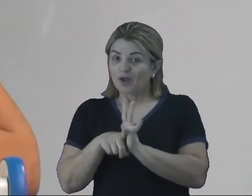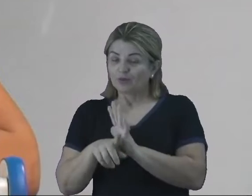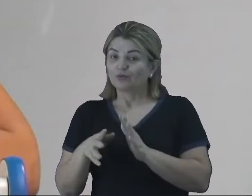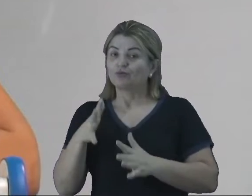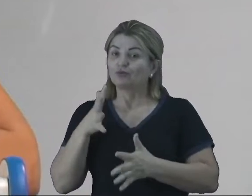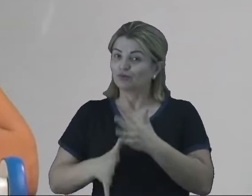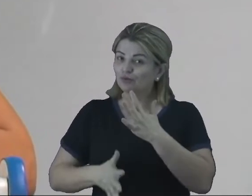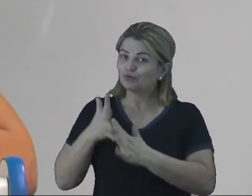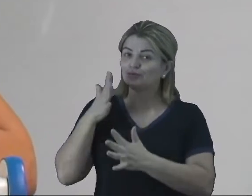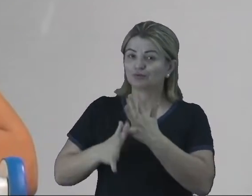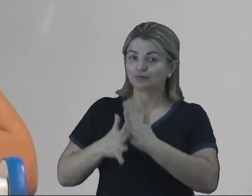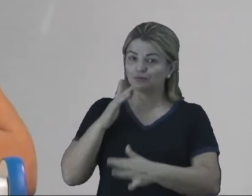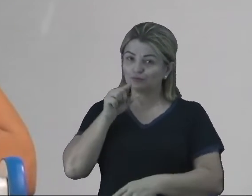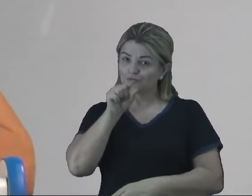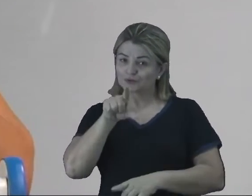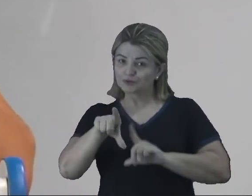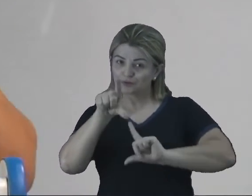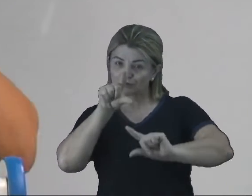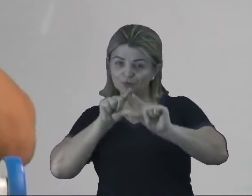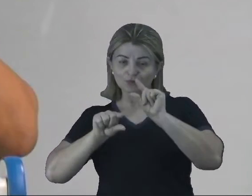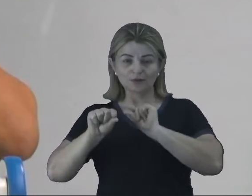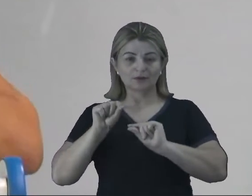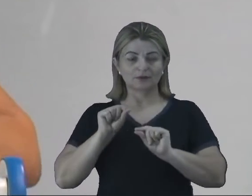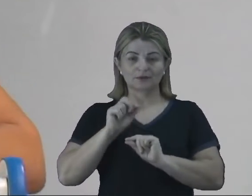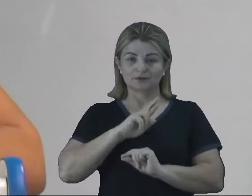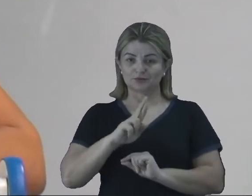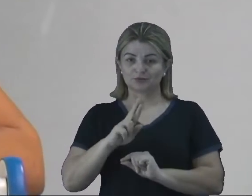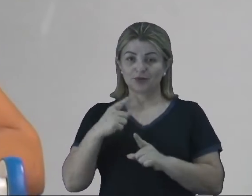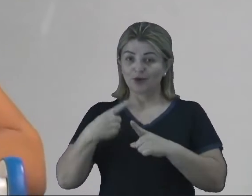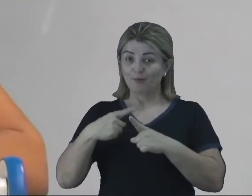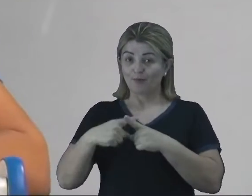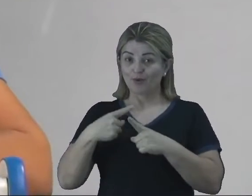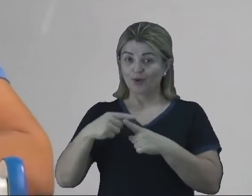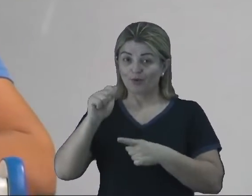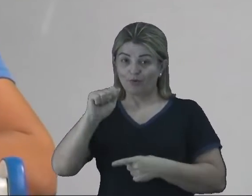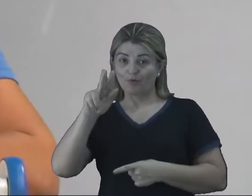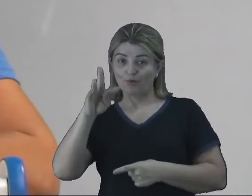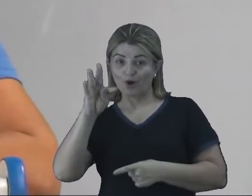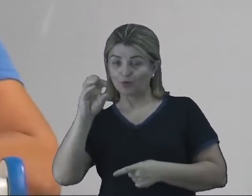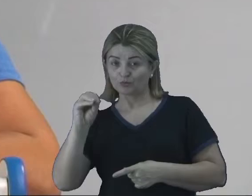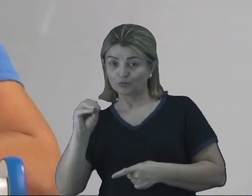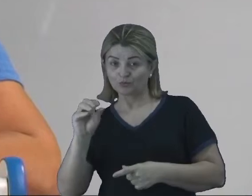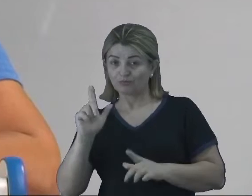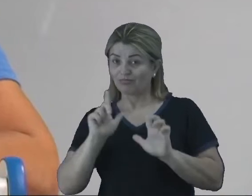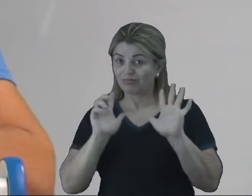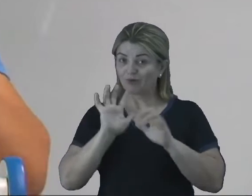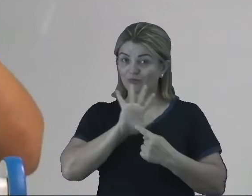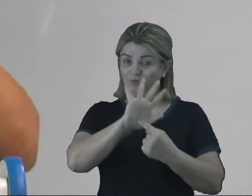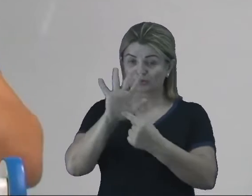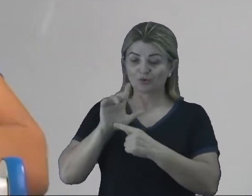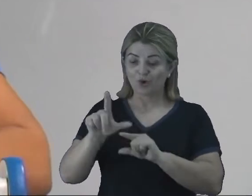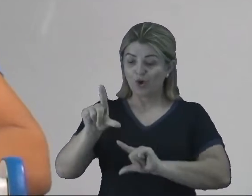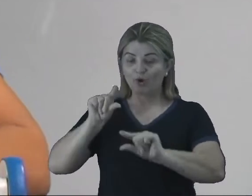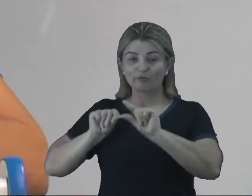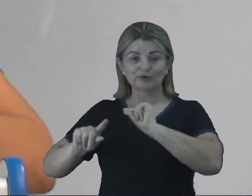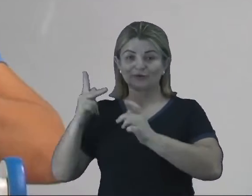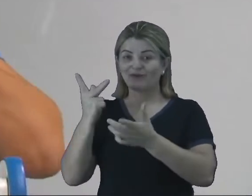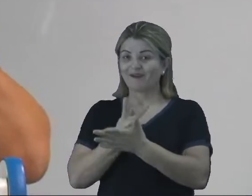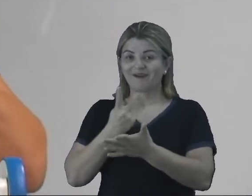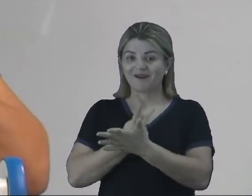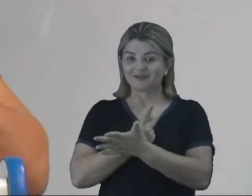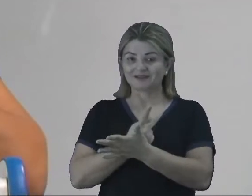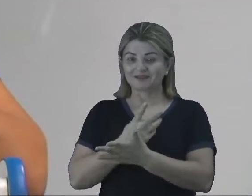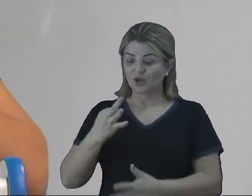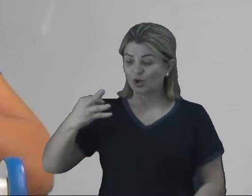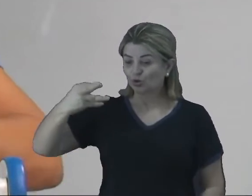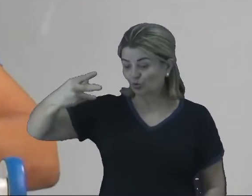teu adeus, minha saudade, fazem que insano do viver me prive e tenha os olhos meus na escuridade.